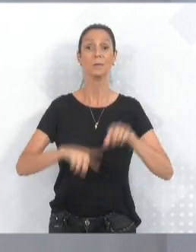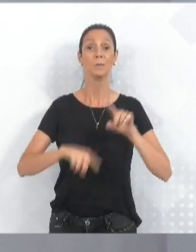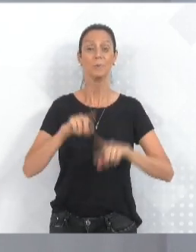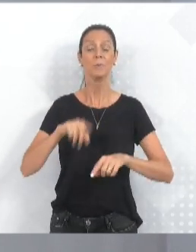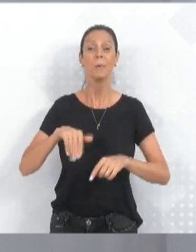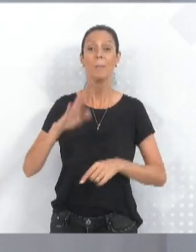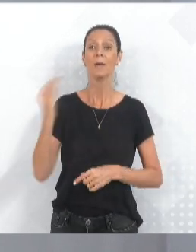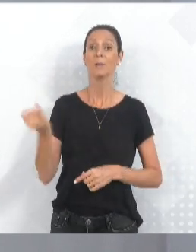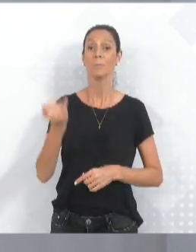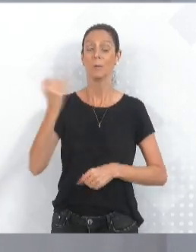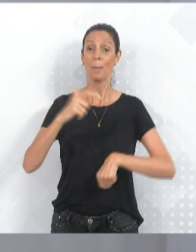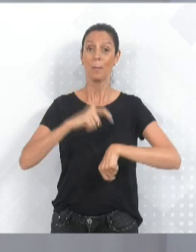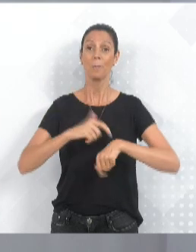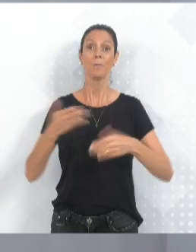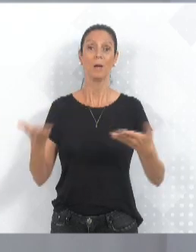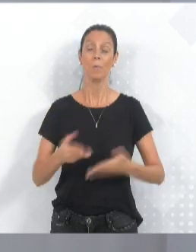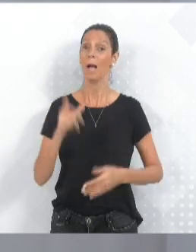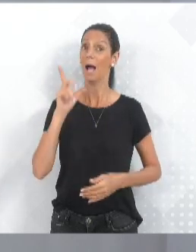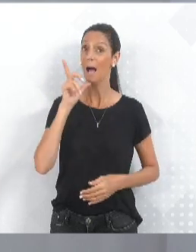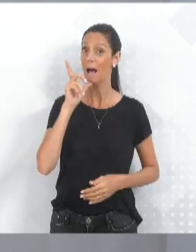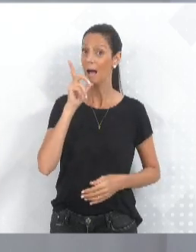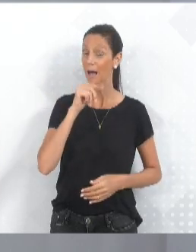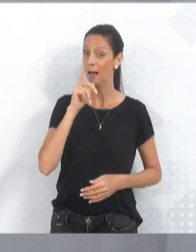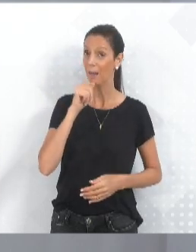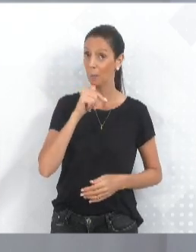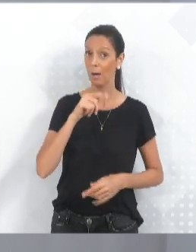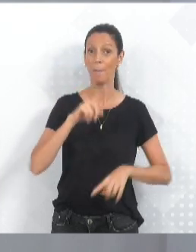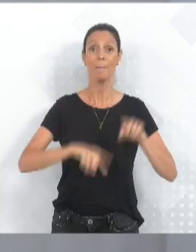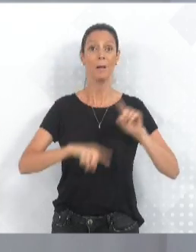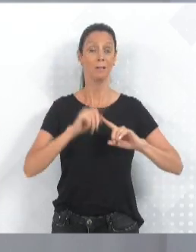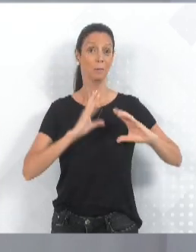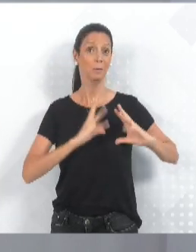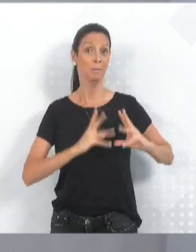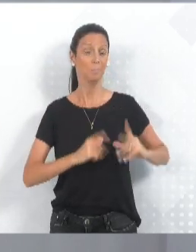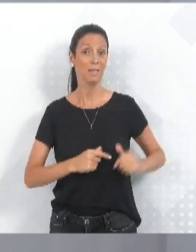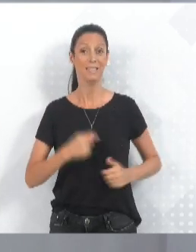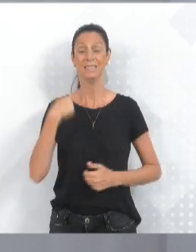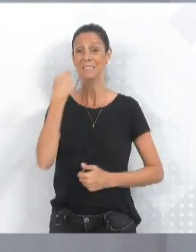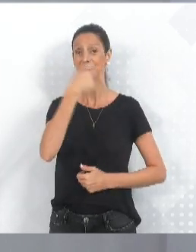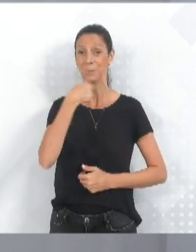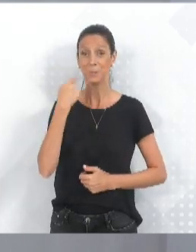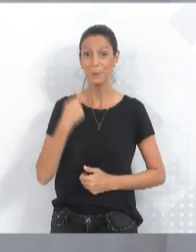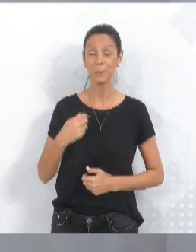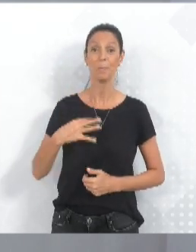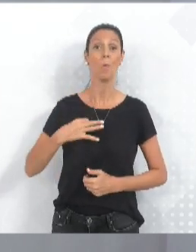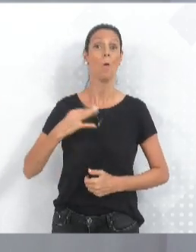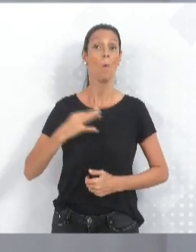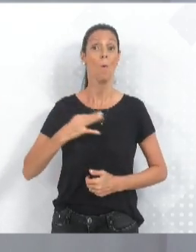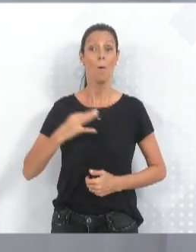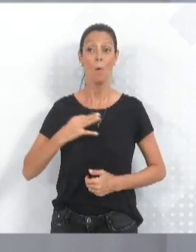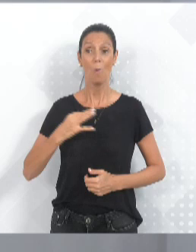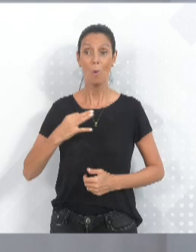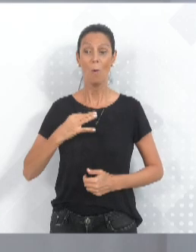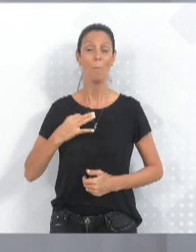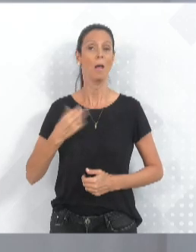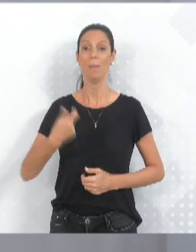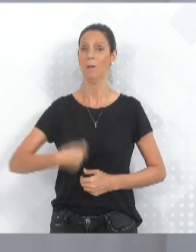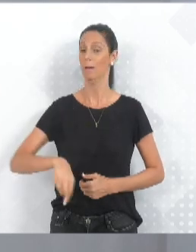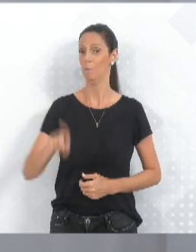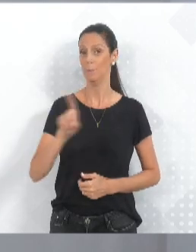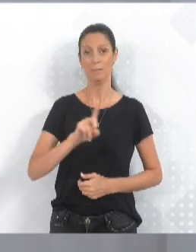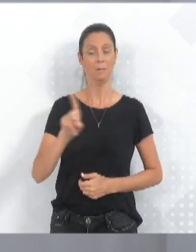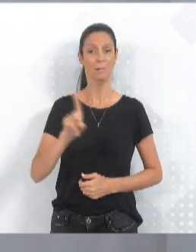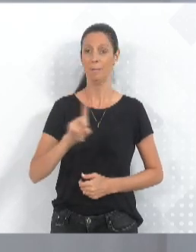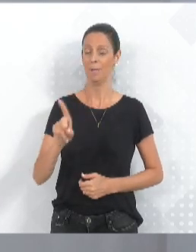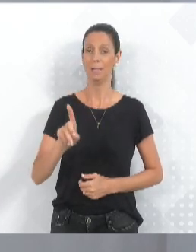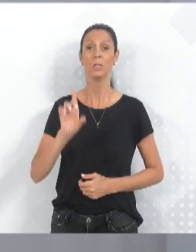importantes nesse momento são água materiais de higiene limpeza roupas nesse momento não é mais necessário